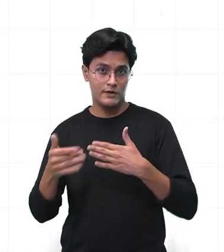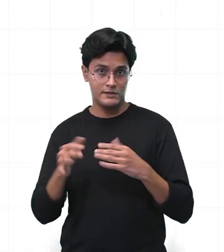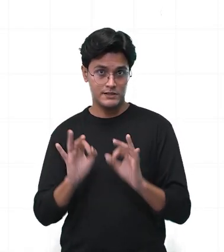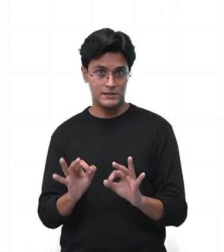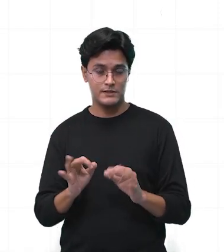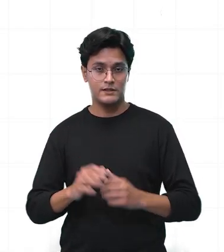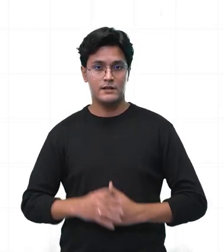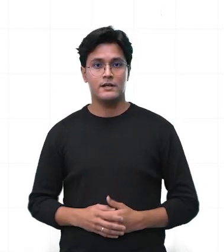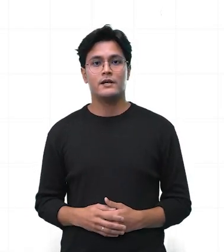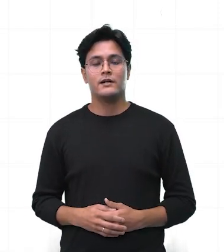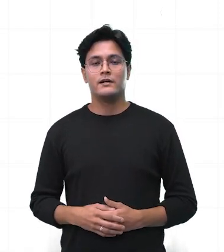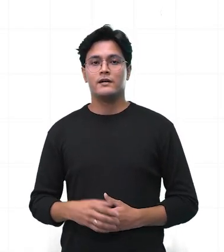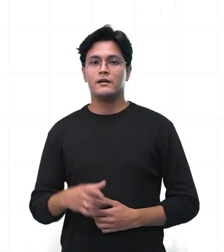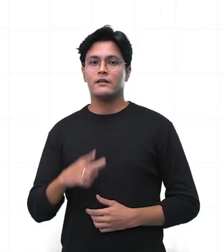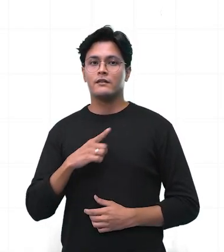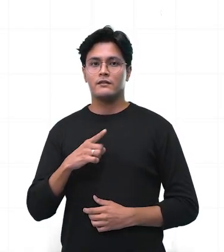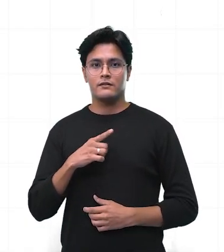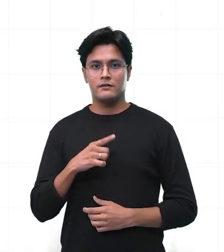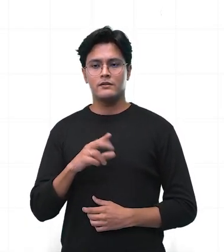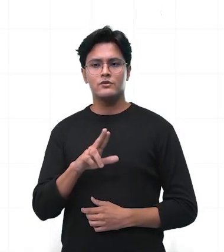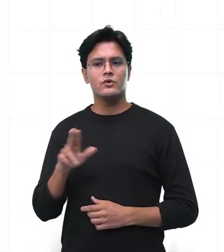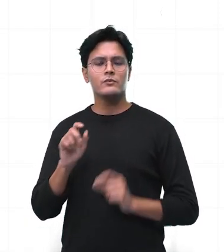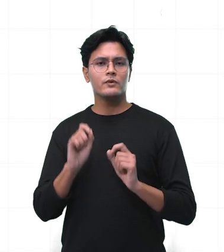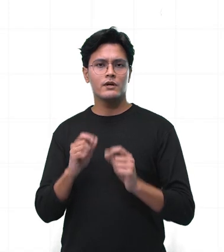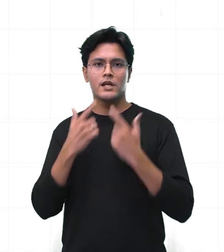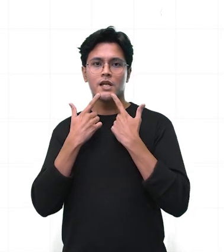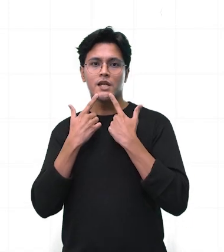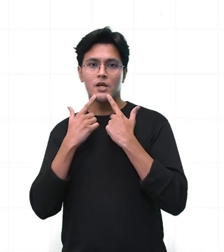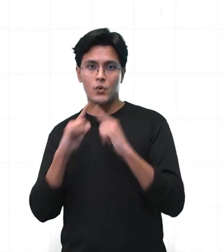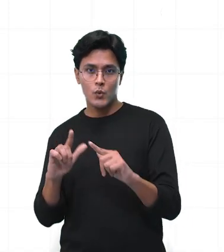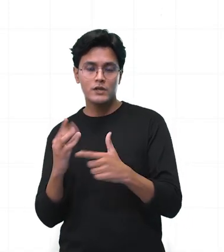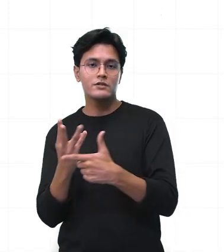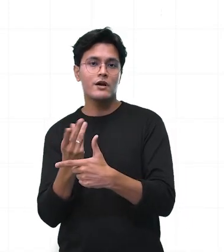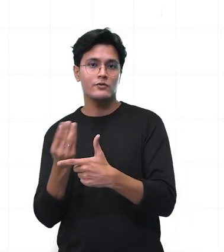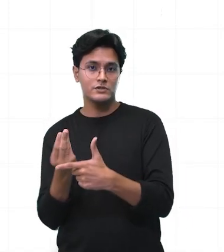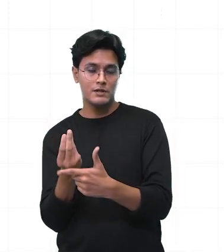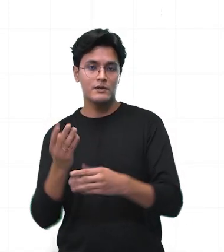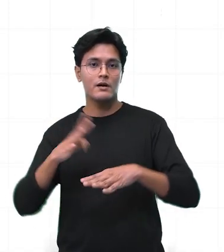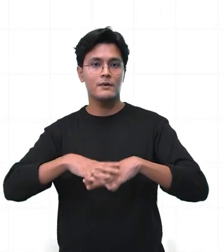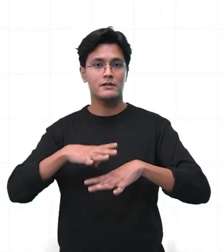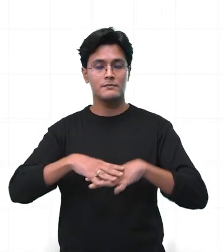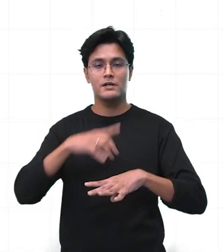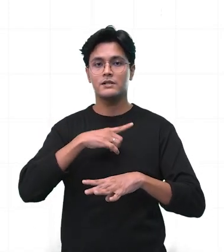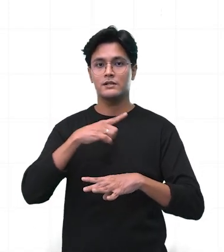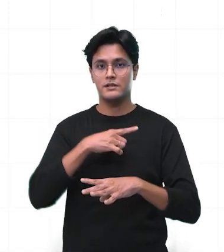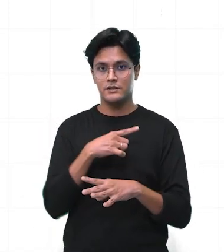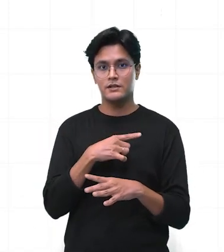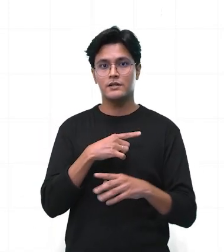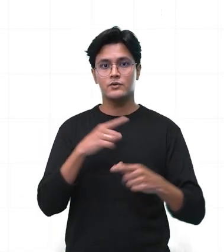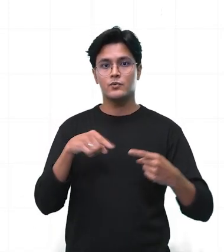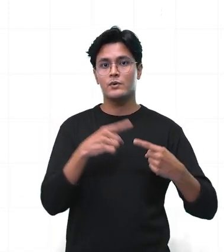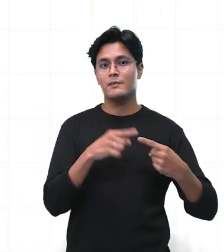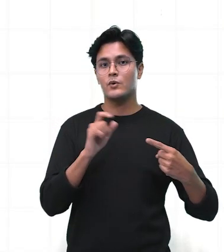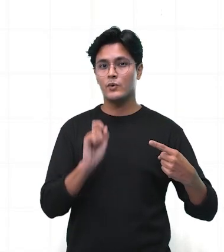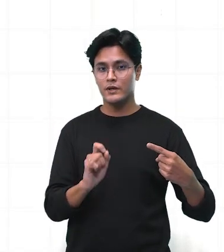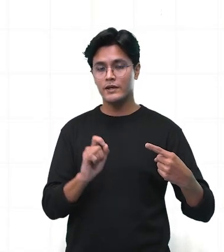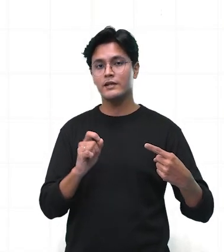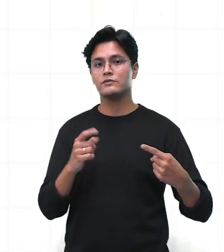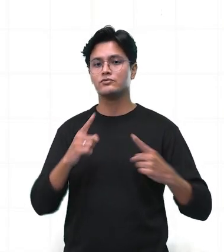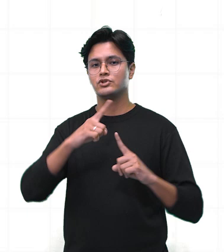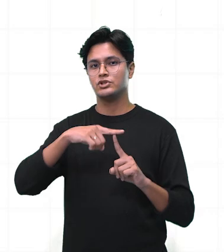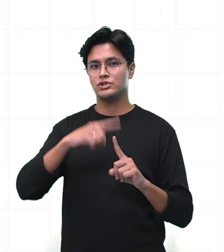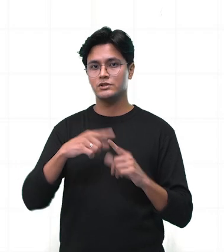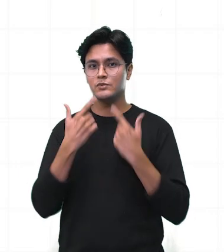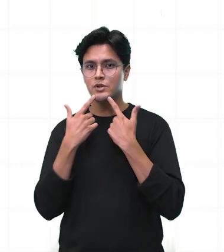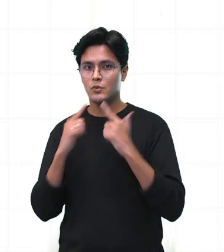nome de linguagem algébrica matemática. Observem aí, nós temos no primeiro ponto uma linguagem aí, certo? Uma